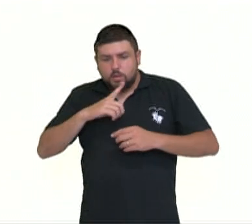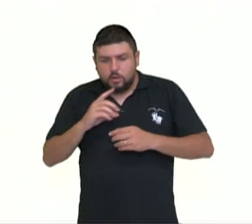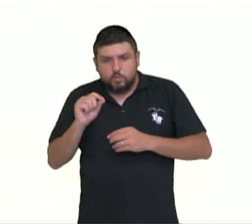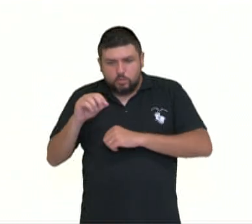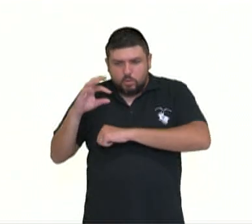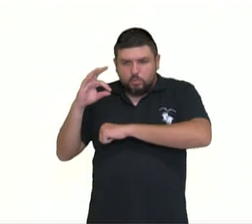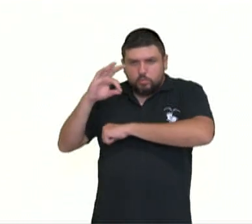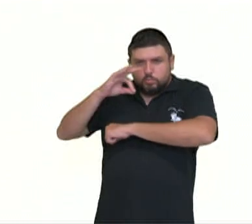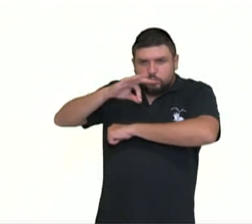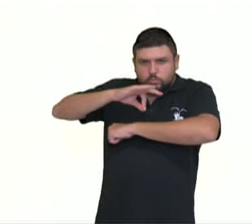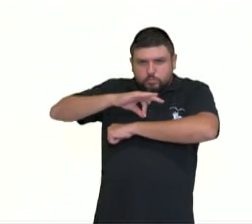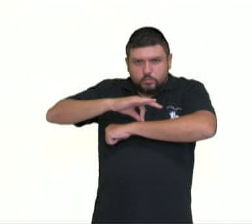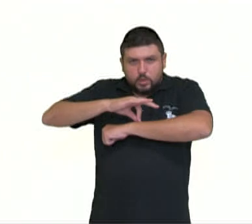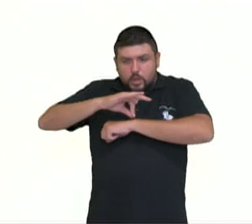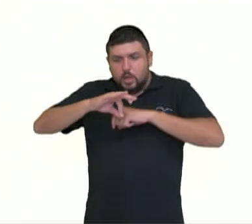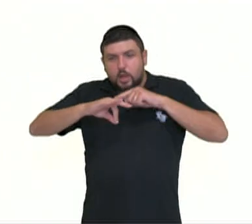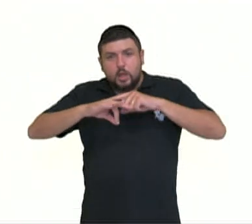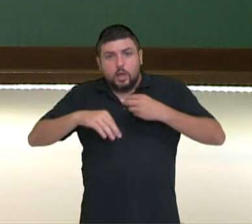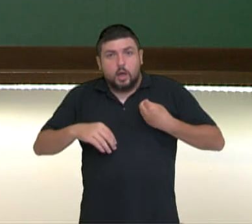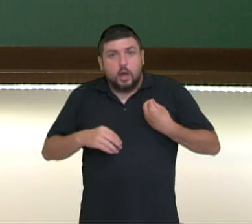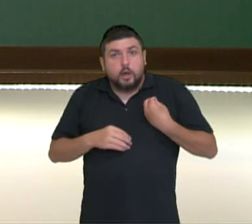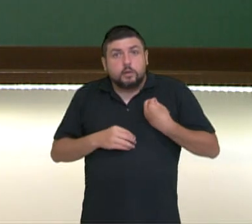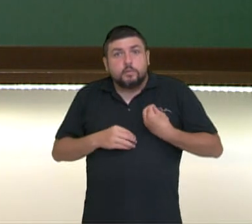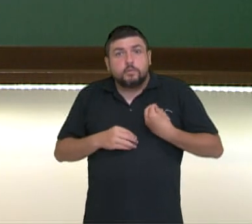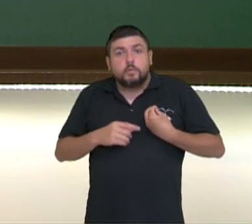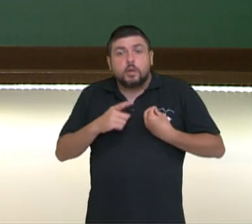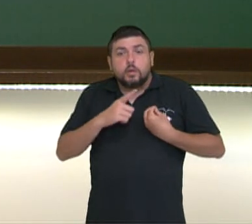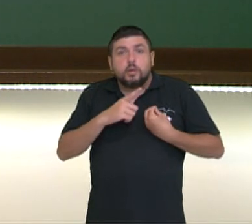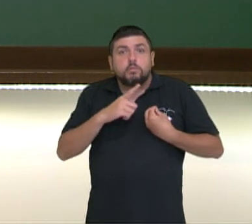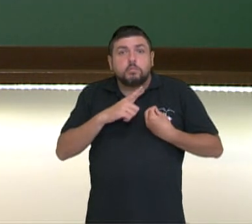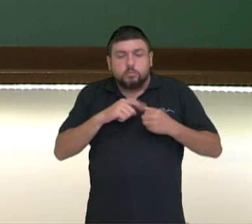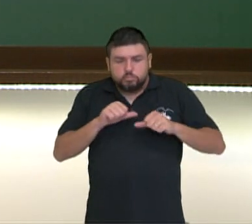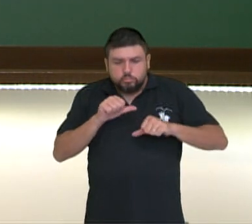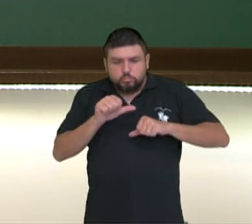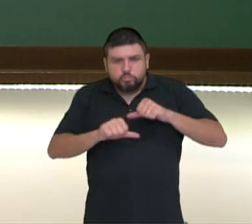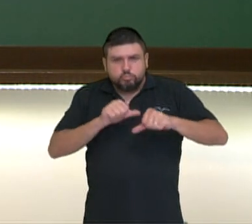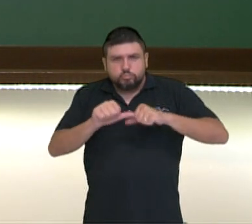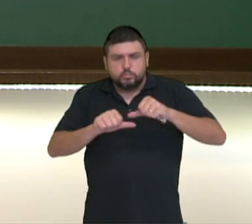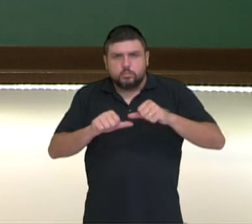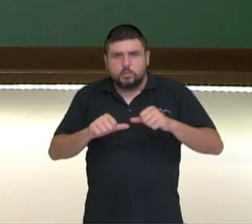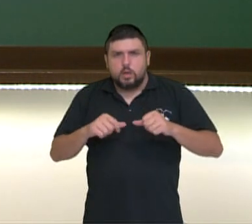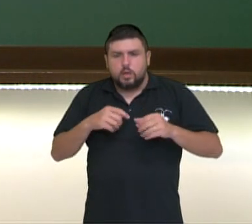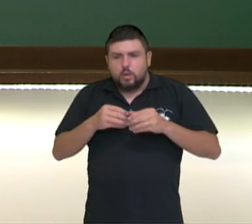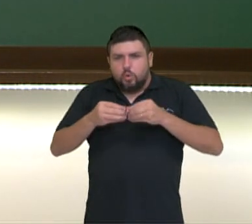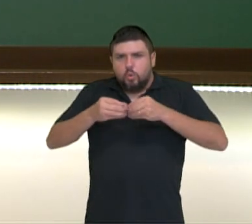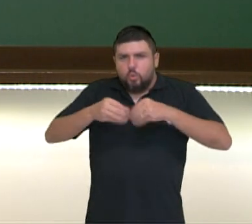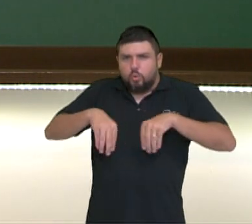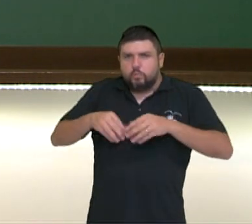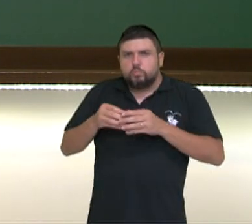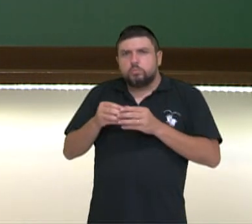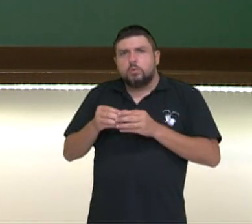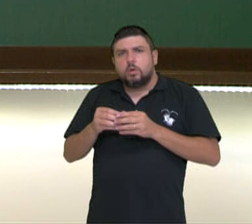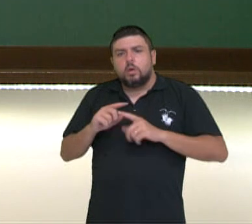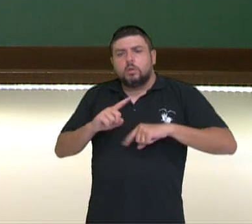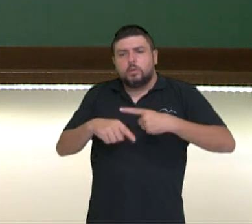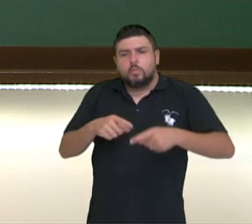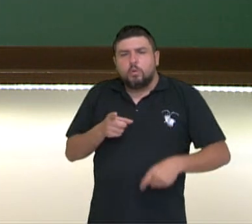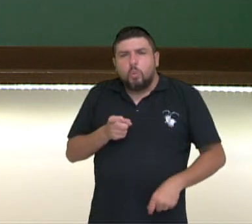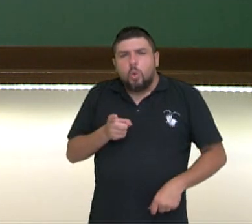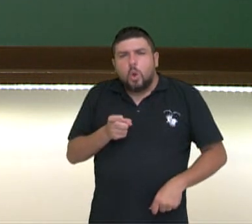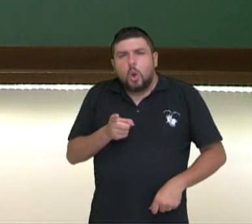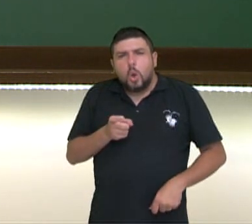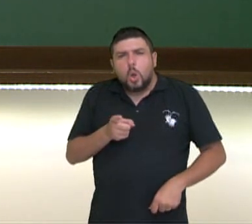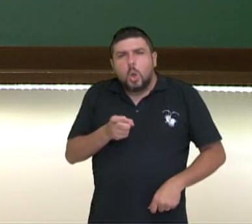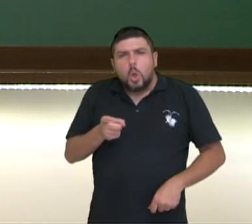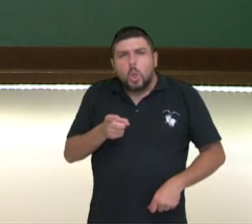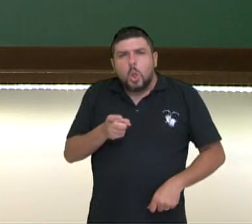ele vai passar por metamorfose. Tá? Então ele vai ter o estágio larval, o estágio de pupa e depois ele vai ter o